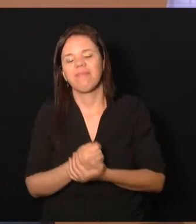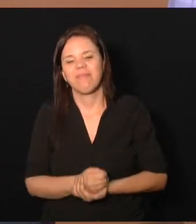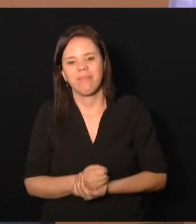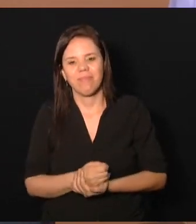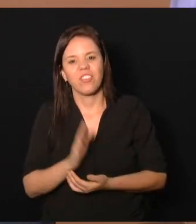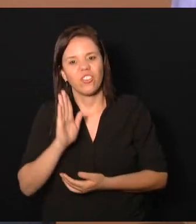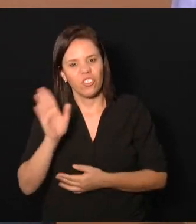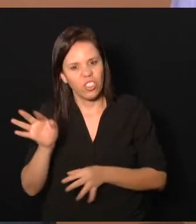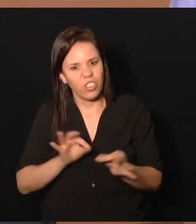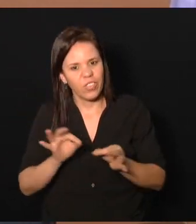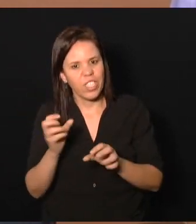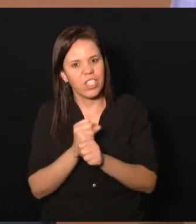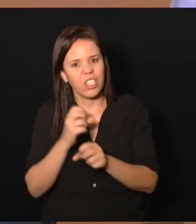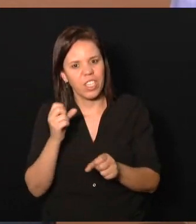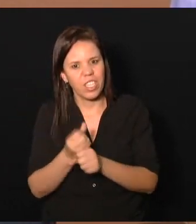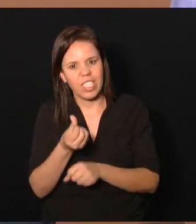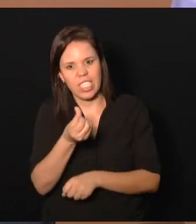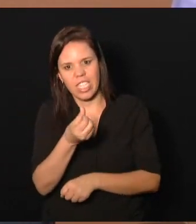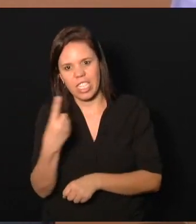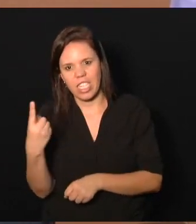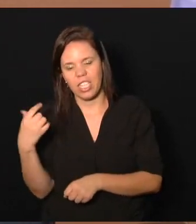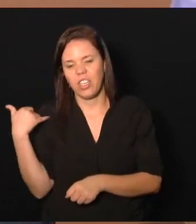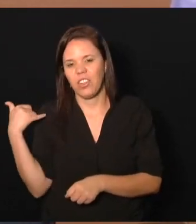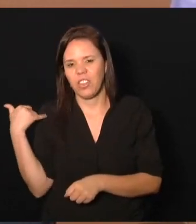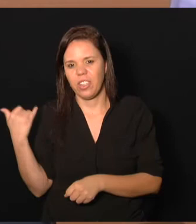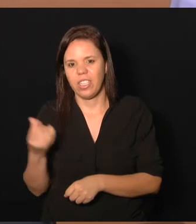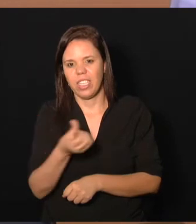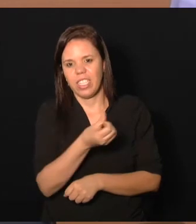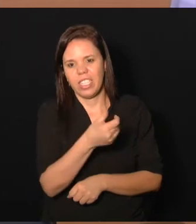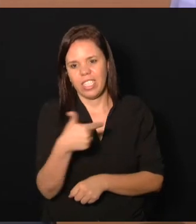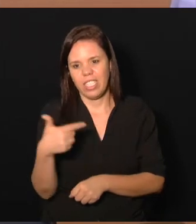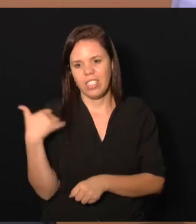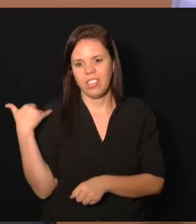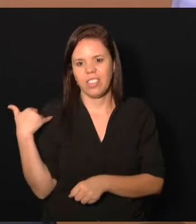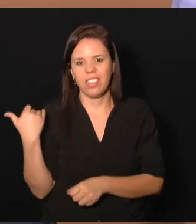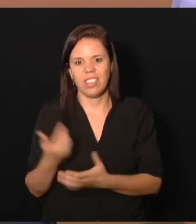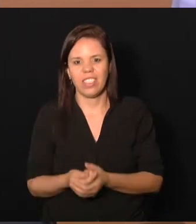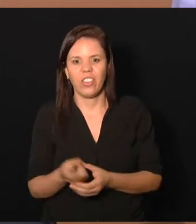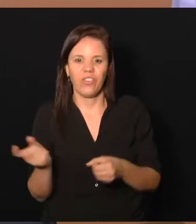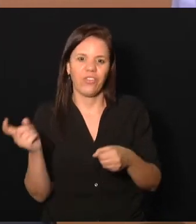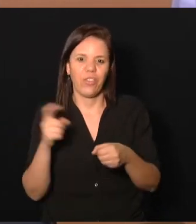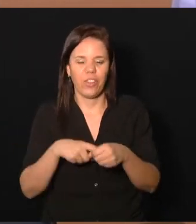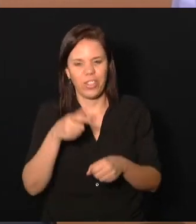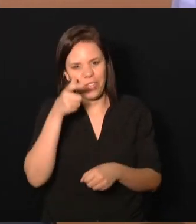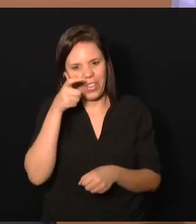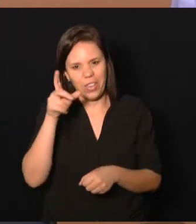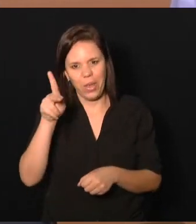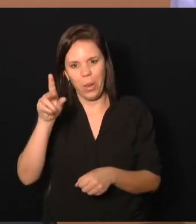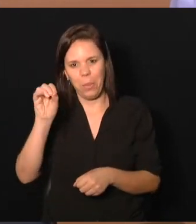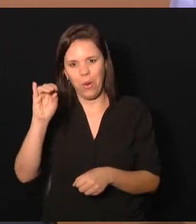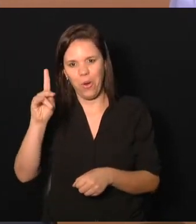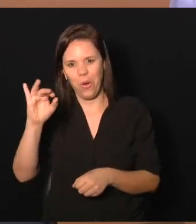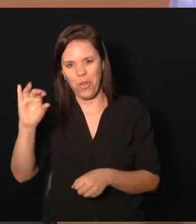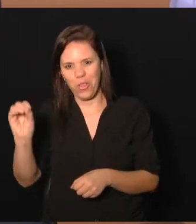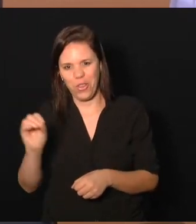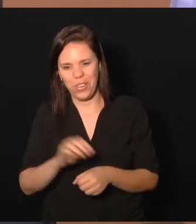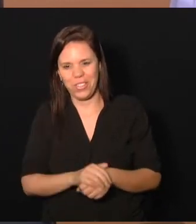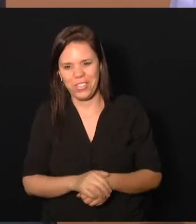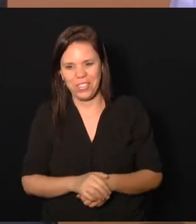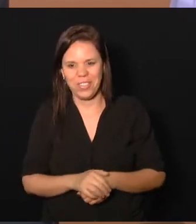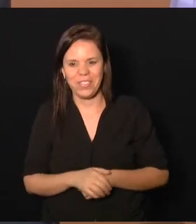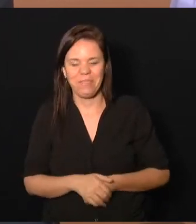já estou fazendo o cálculo, 61 anos para 62, eu vou voltar a assistir Pocoyo. E isso,